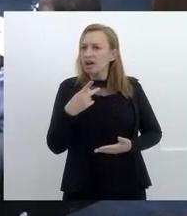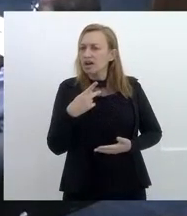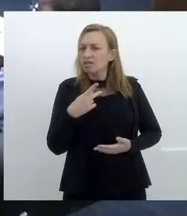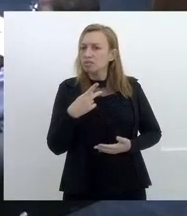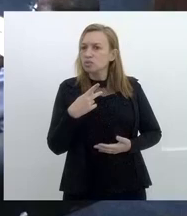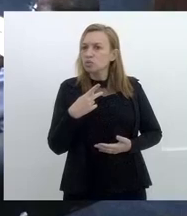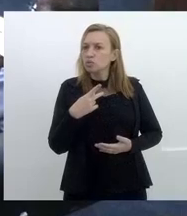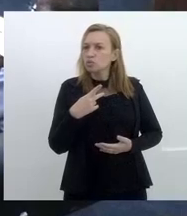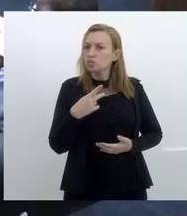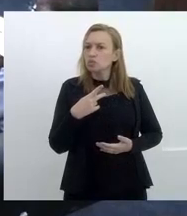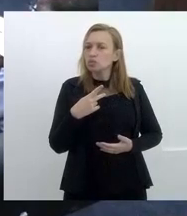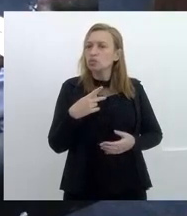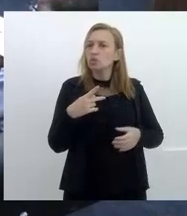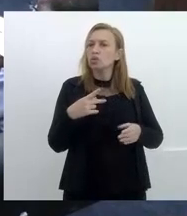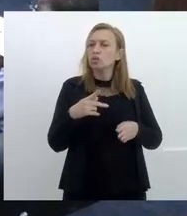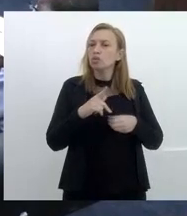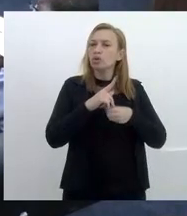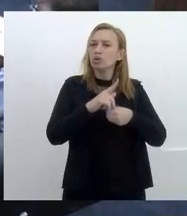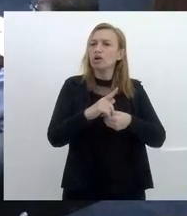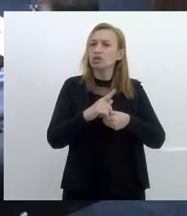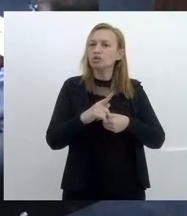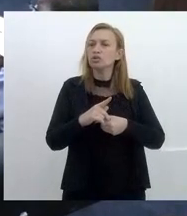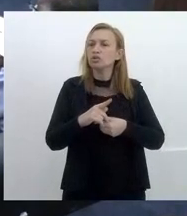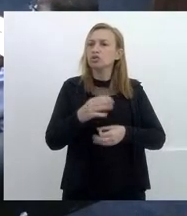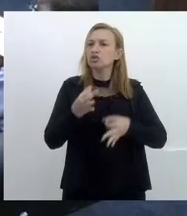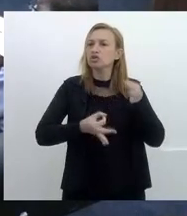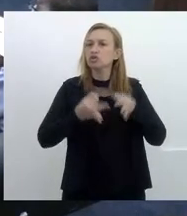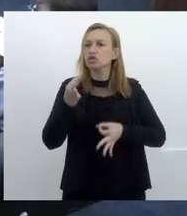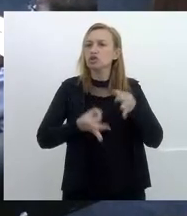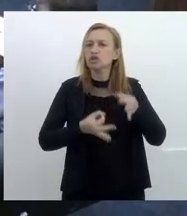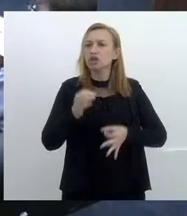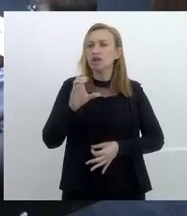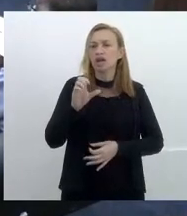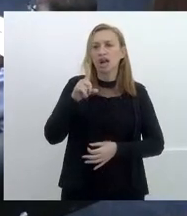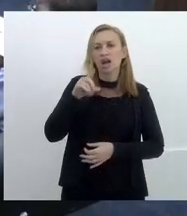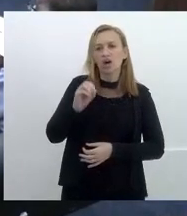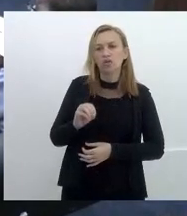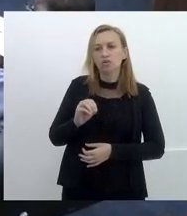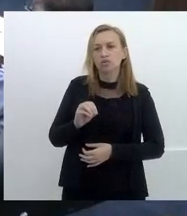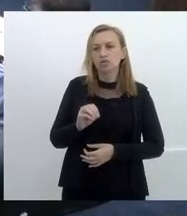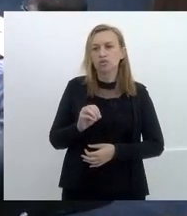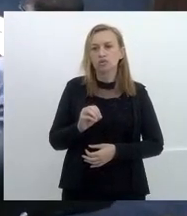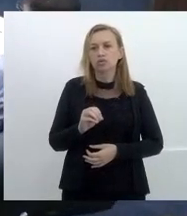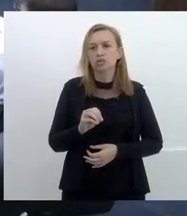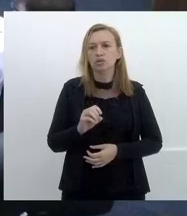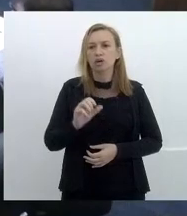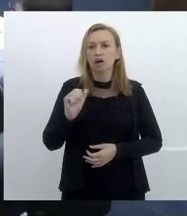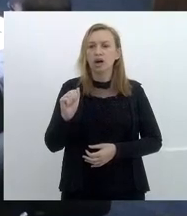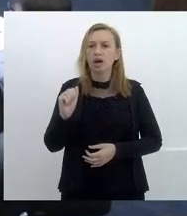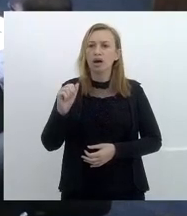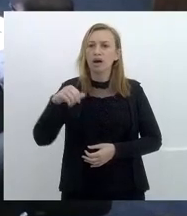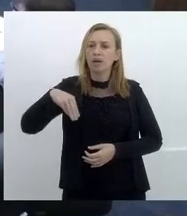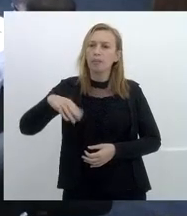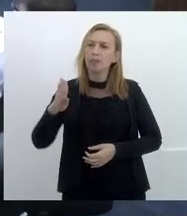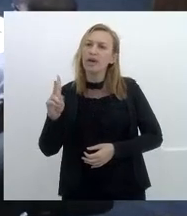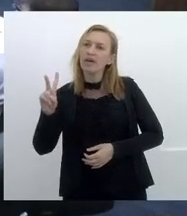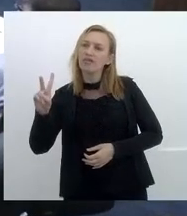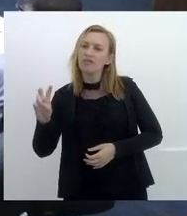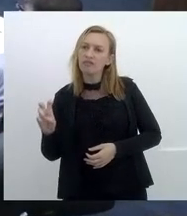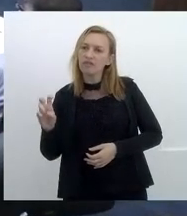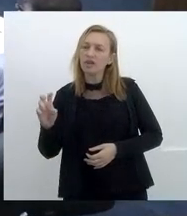O Procurador de Justiça Doutor Cláudio Henrique Viana representando a perde passar a palavra para os membros da mesa na